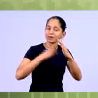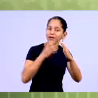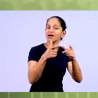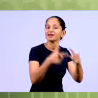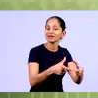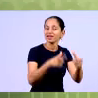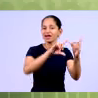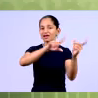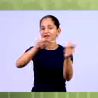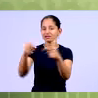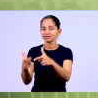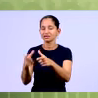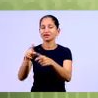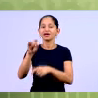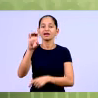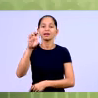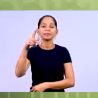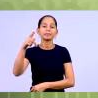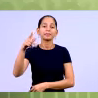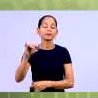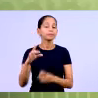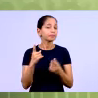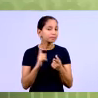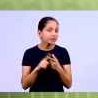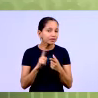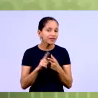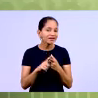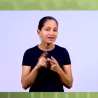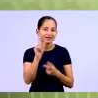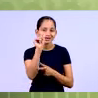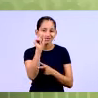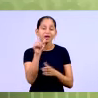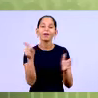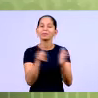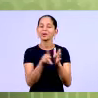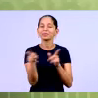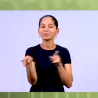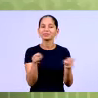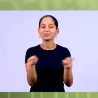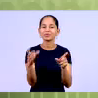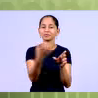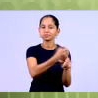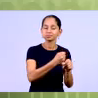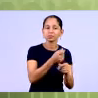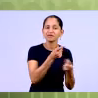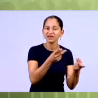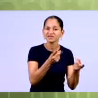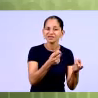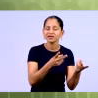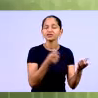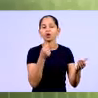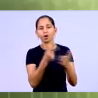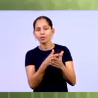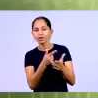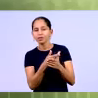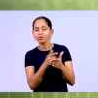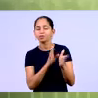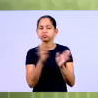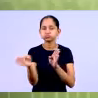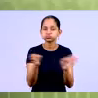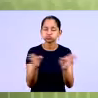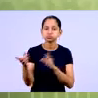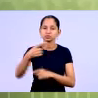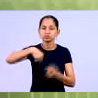quantidade de renda que circula no país provém das MEs e das EPPs. Então, a maior quantidade de